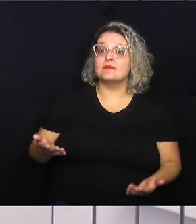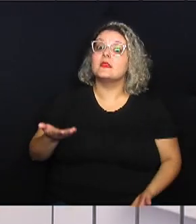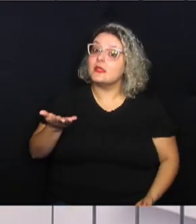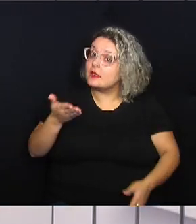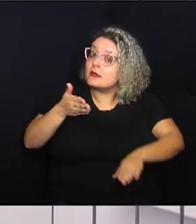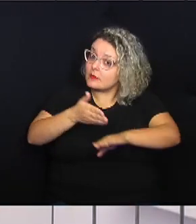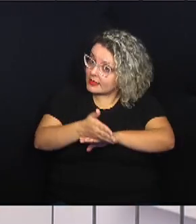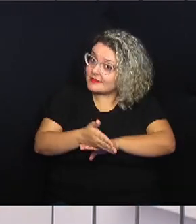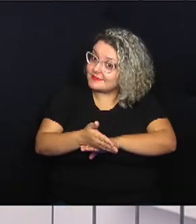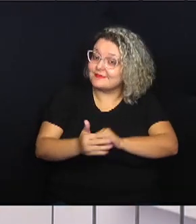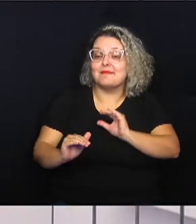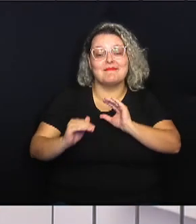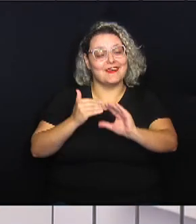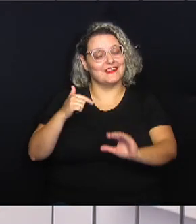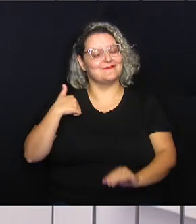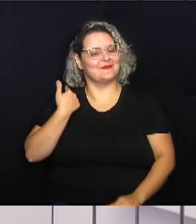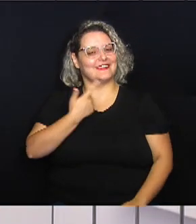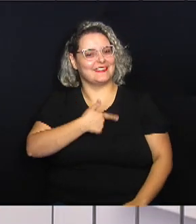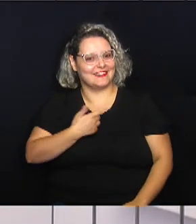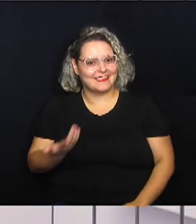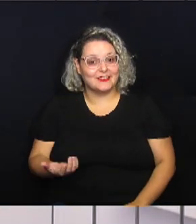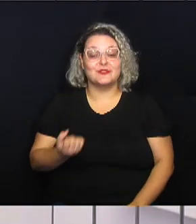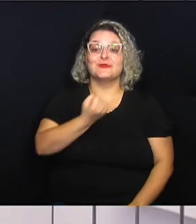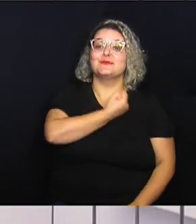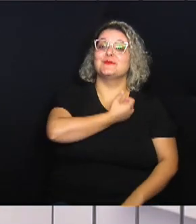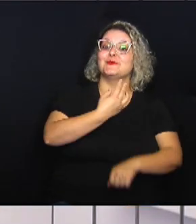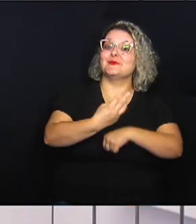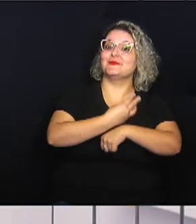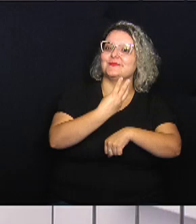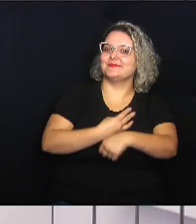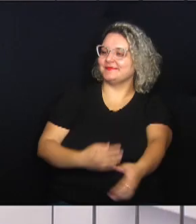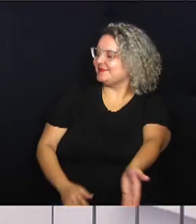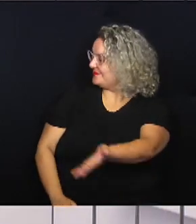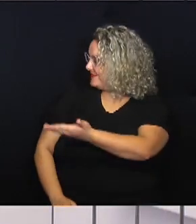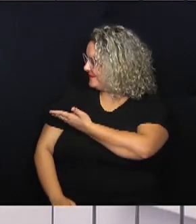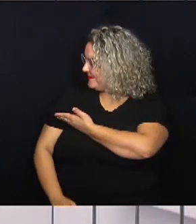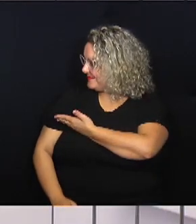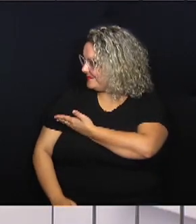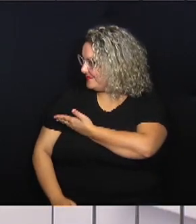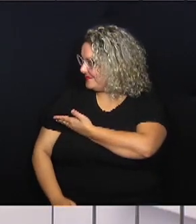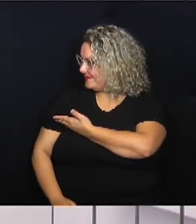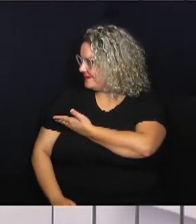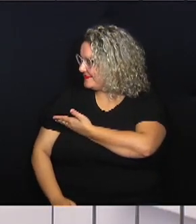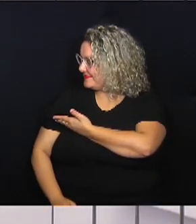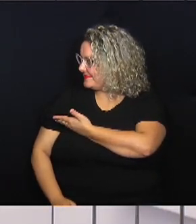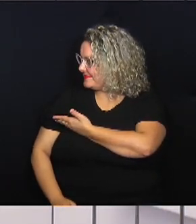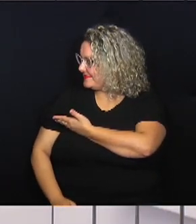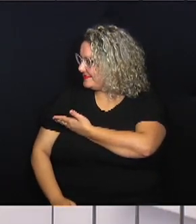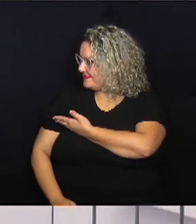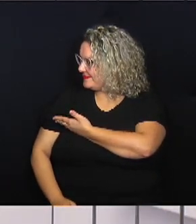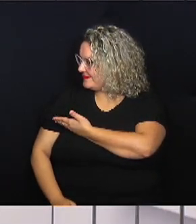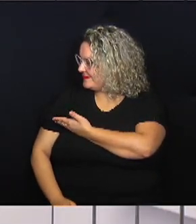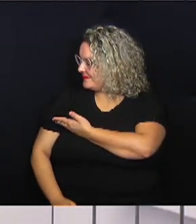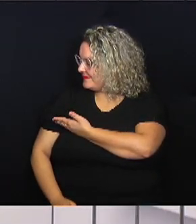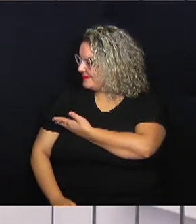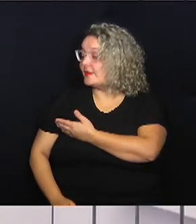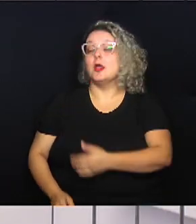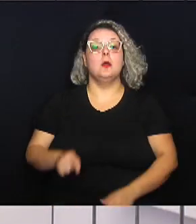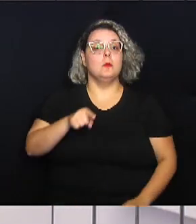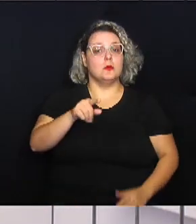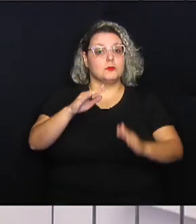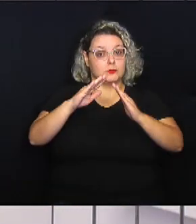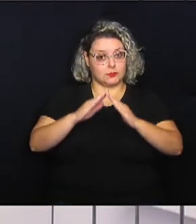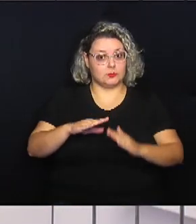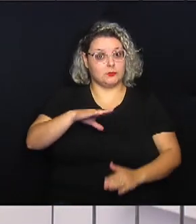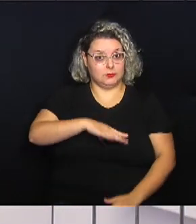participe Mande a sua mensagem para o número do nosso WhatsApp 19 é o nosso DDD para você que é de